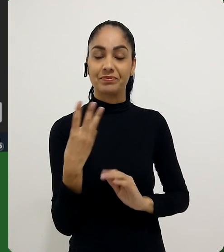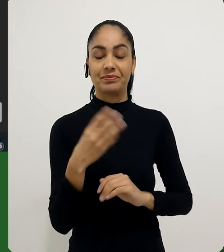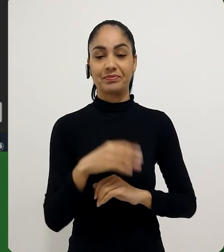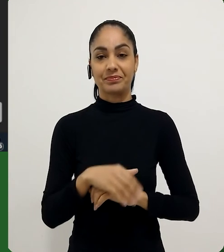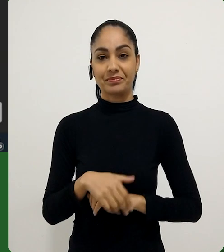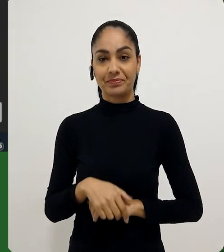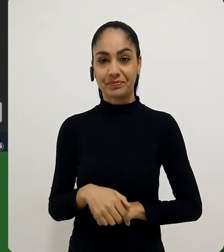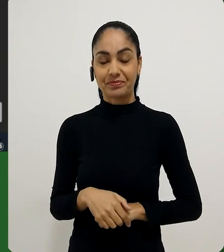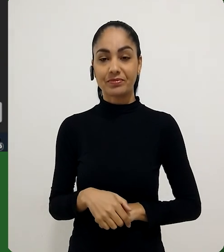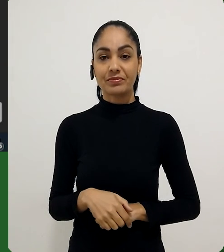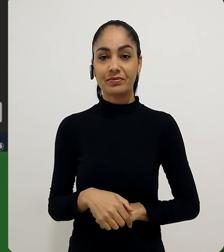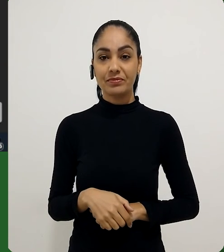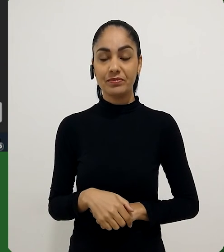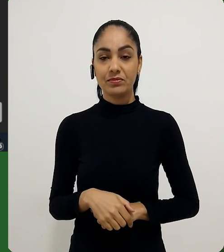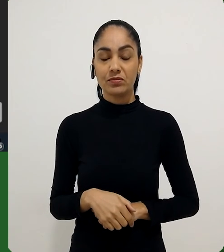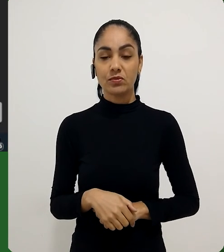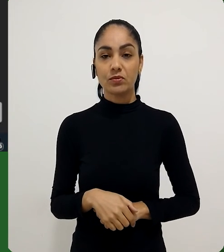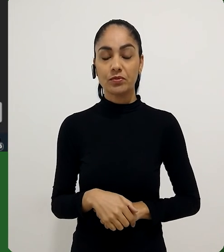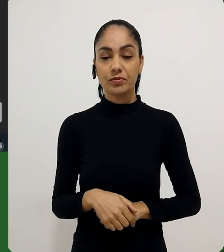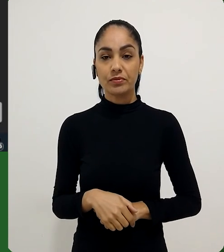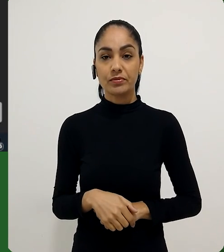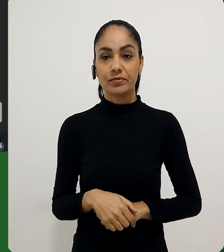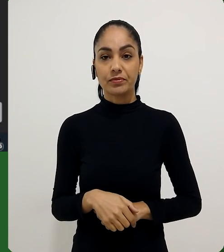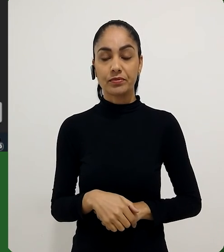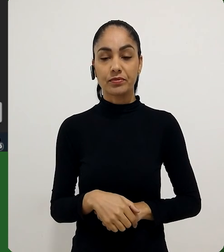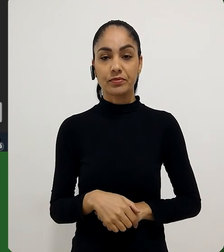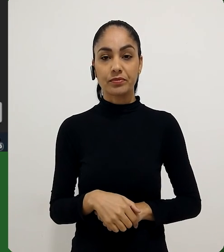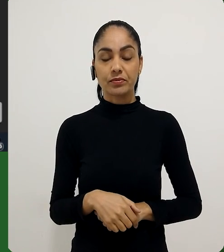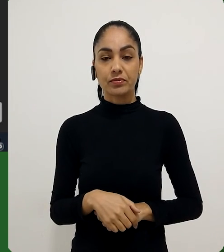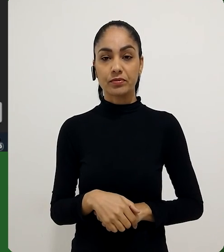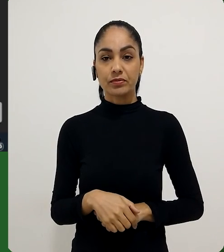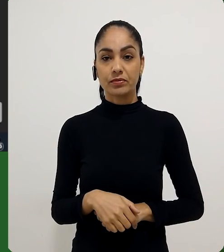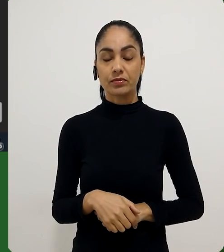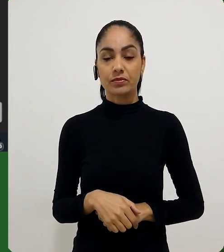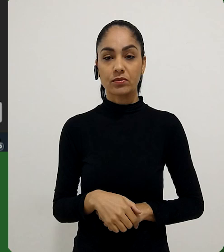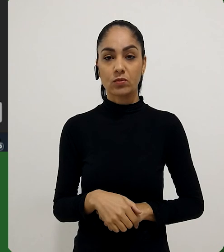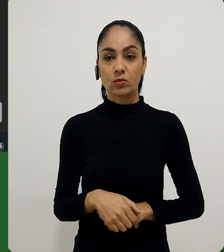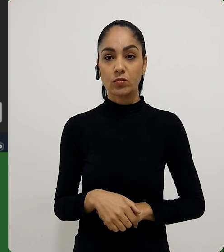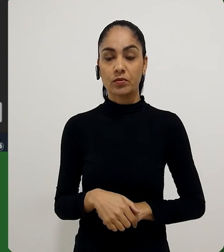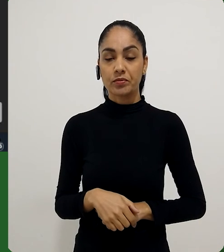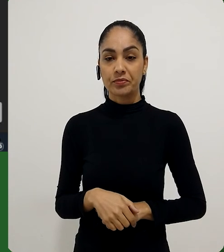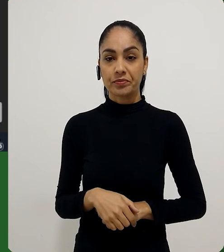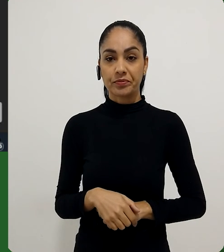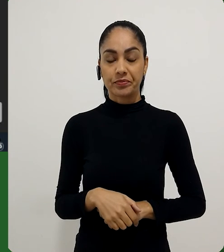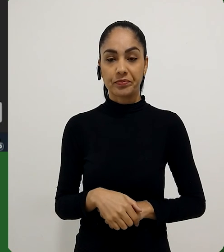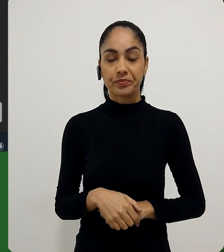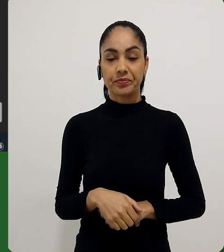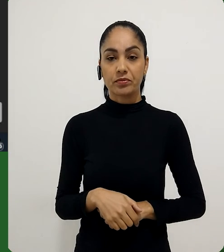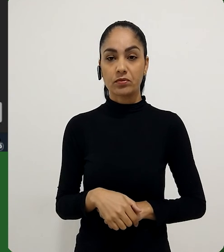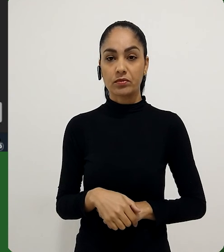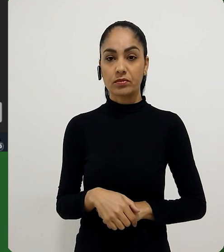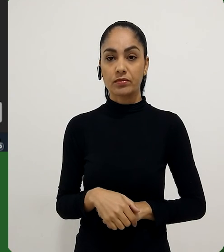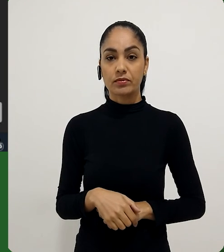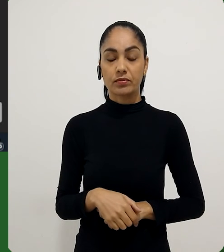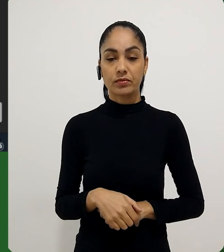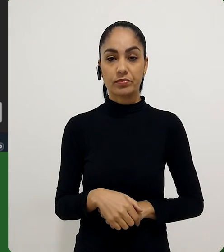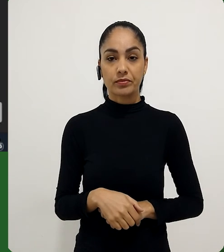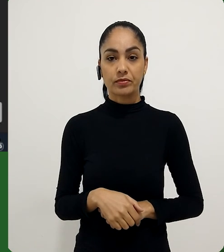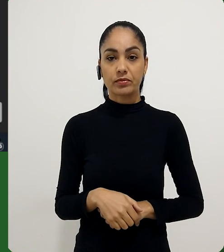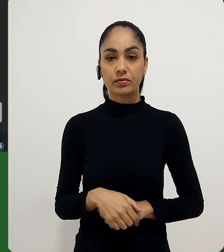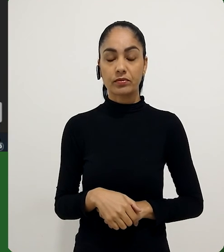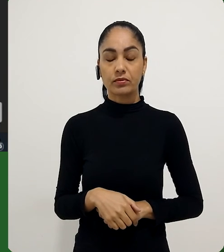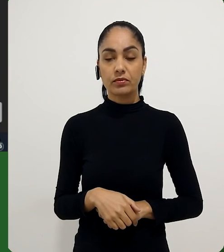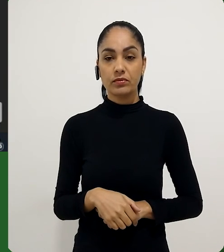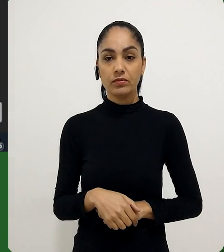Proposta 3. Por algum motivo, você teve que ausentar-se